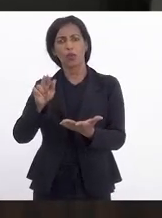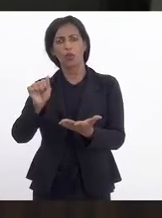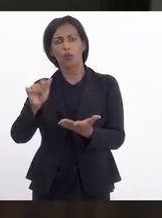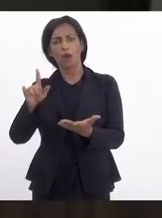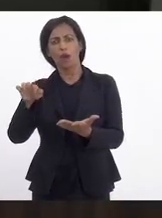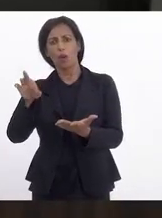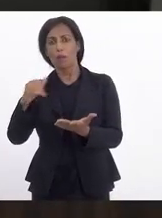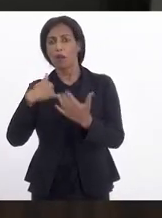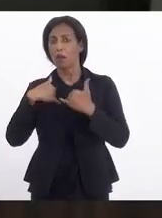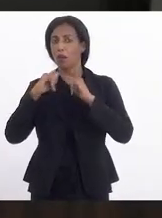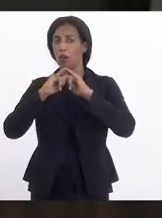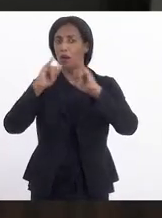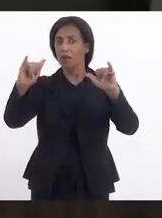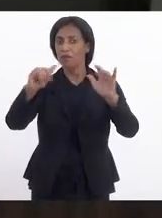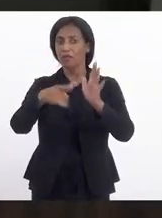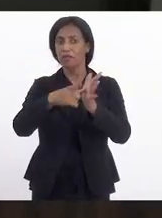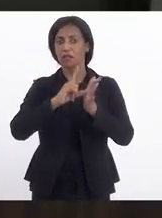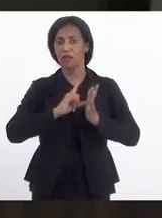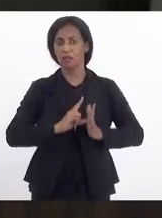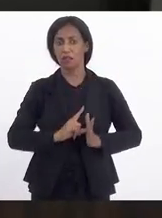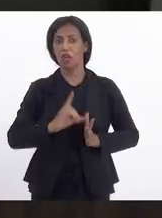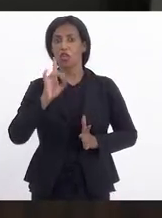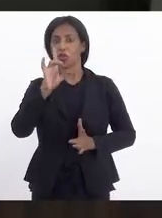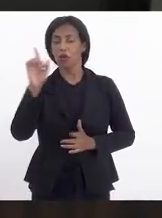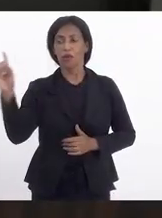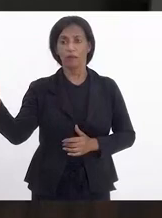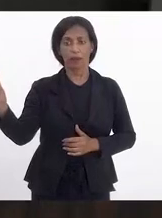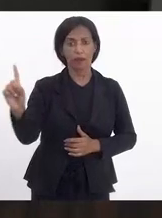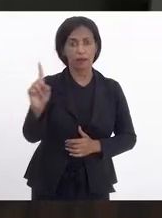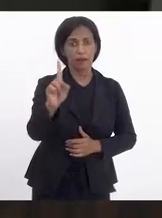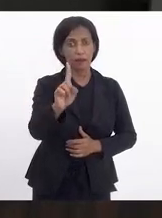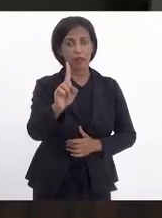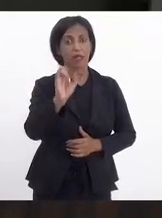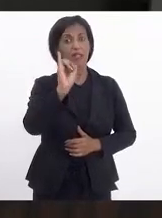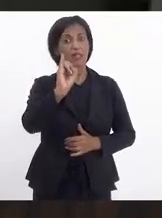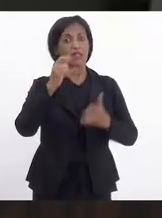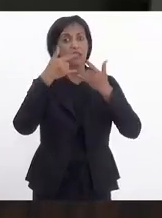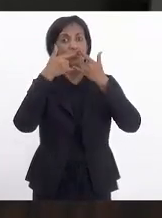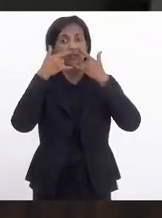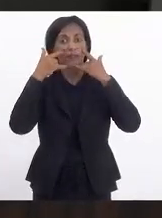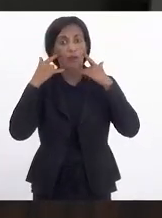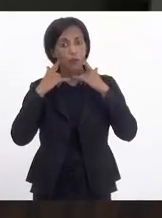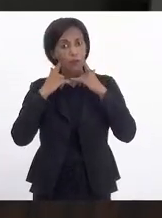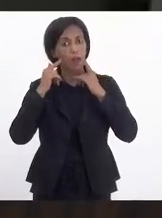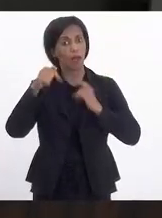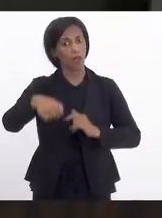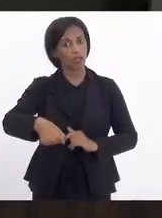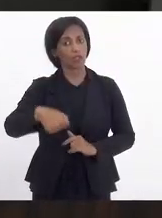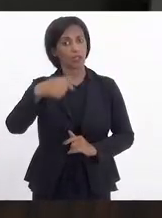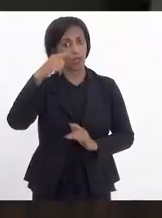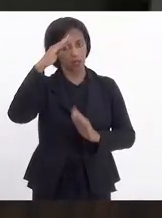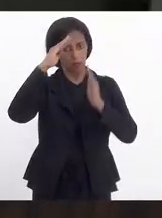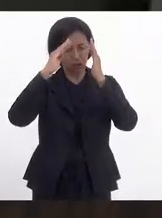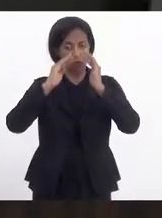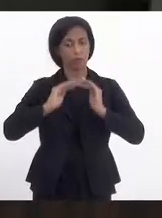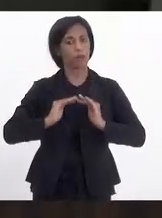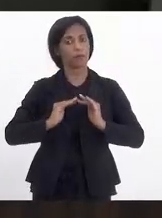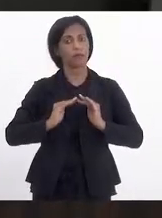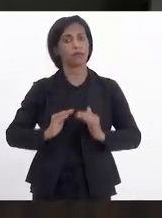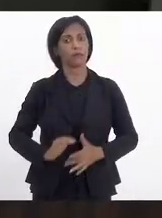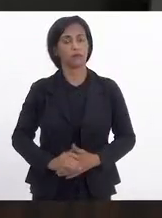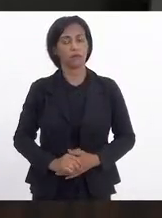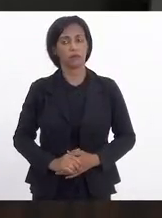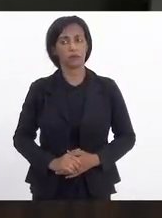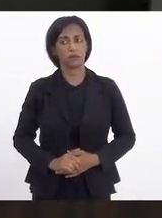Márcio Gualberto eu avisei antes só vai entrar se tiver automática lá que tem ordem aqui em